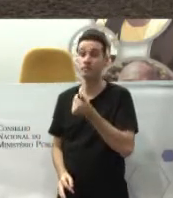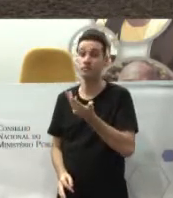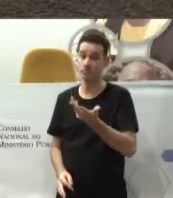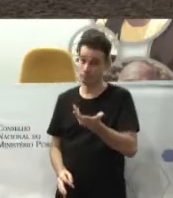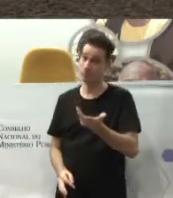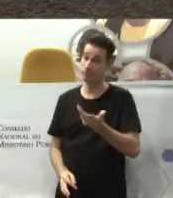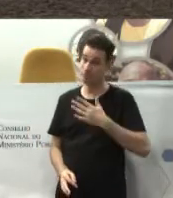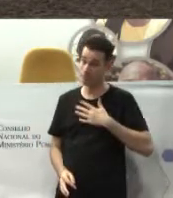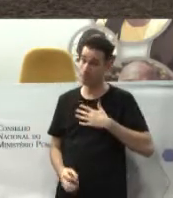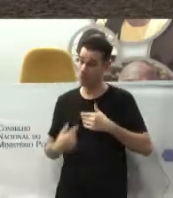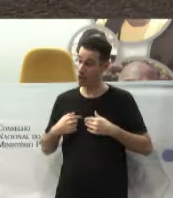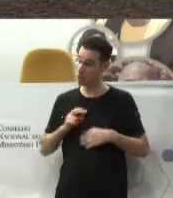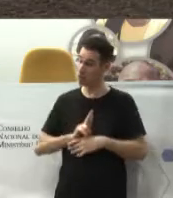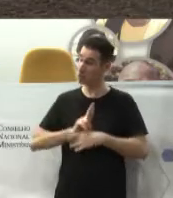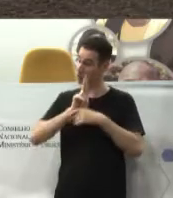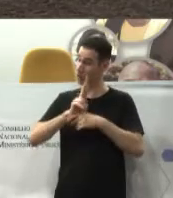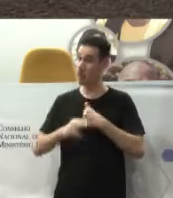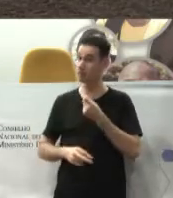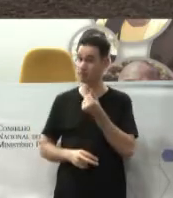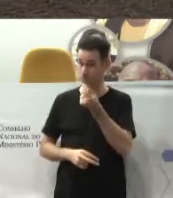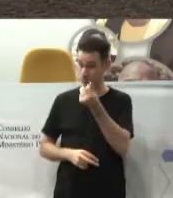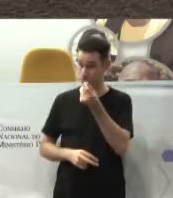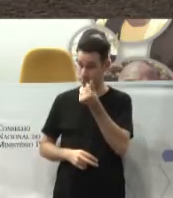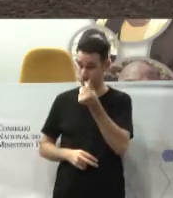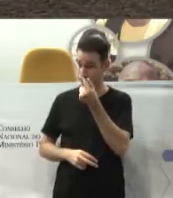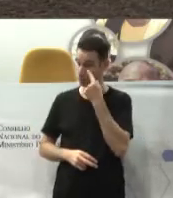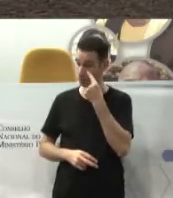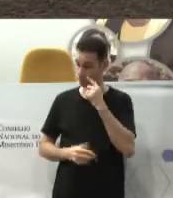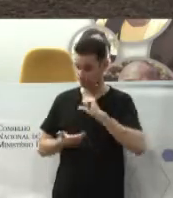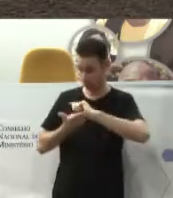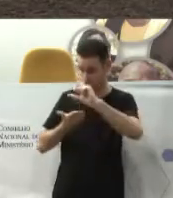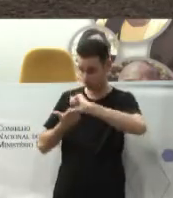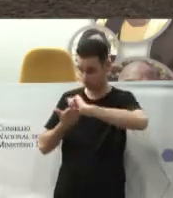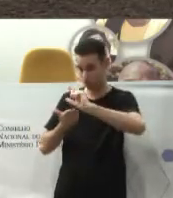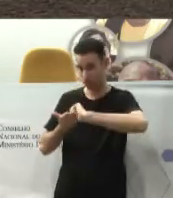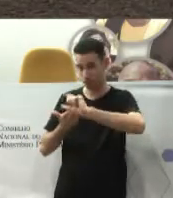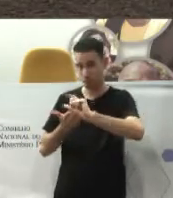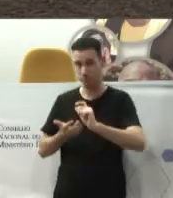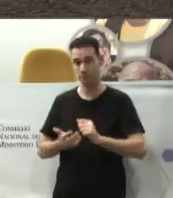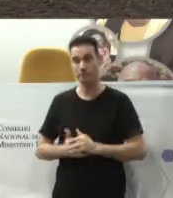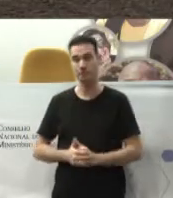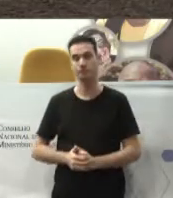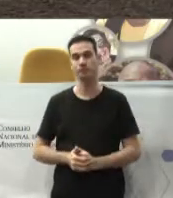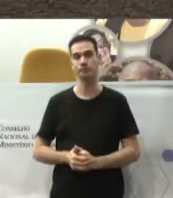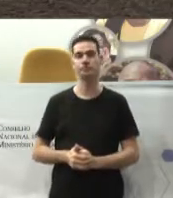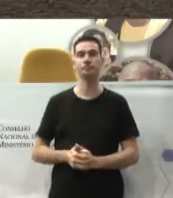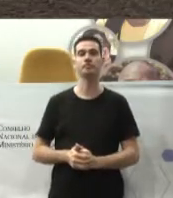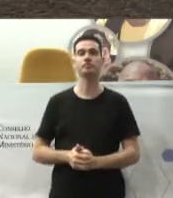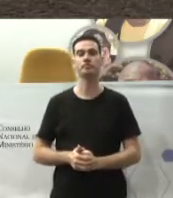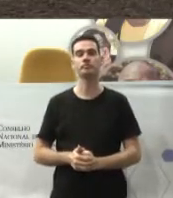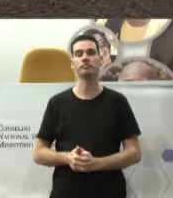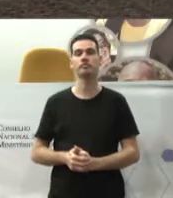de custeio, o meu grupo não é de prestação. Eu estou vendo o lado do custeio.